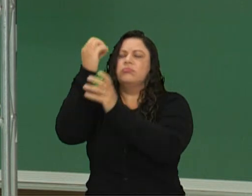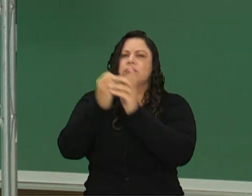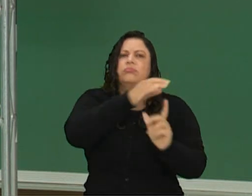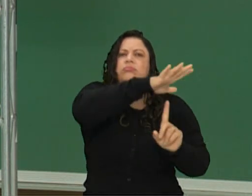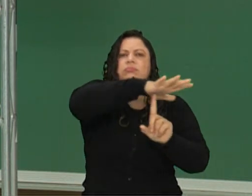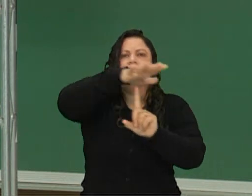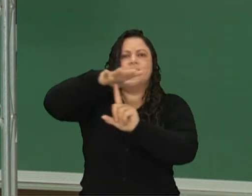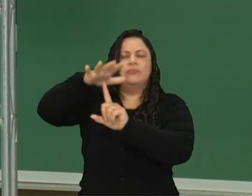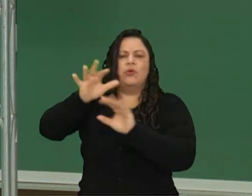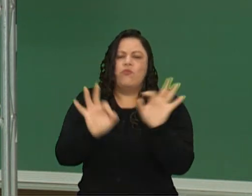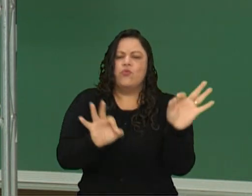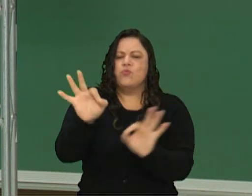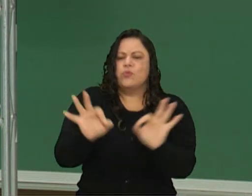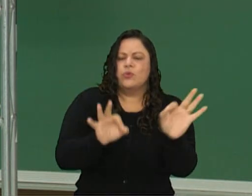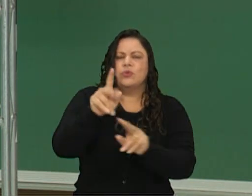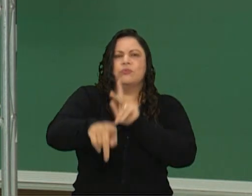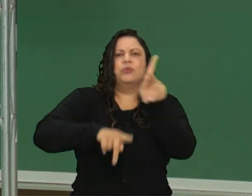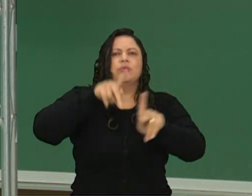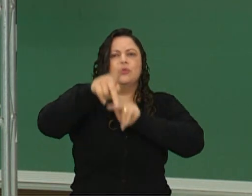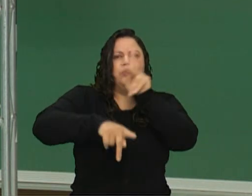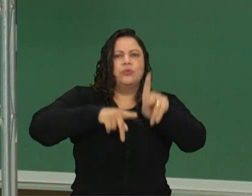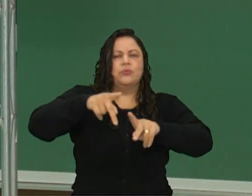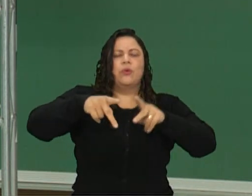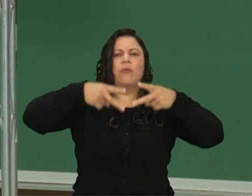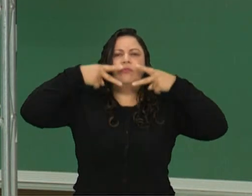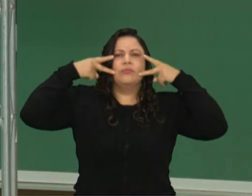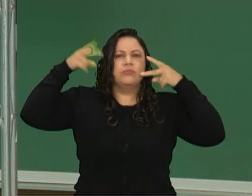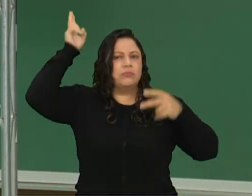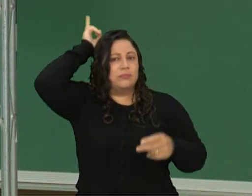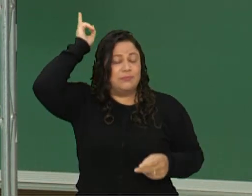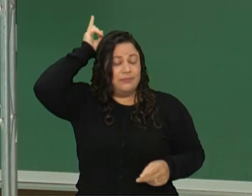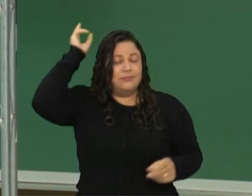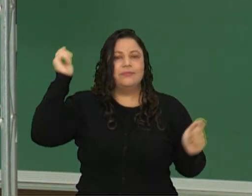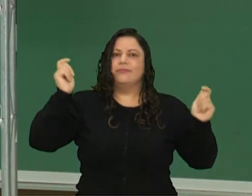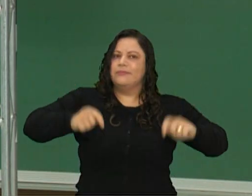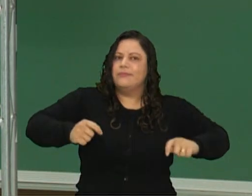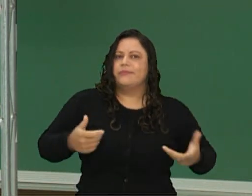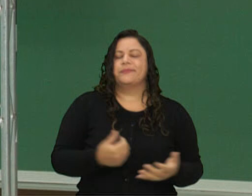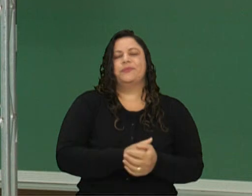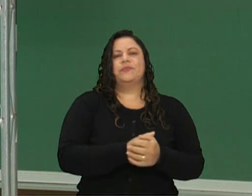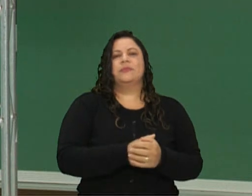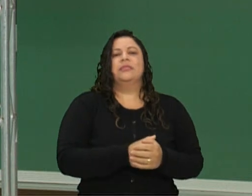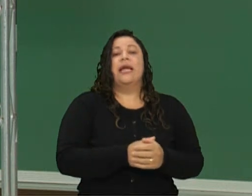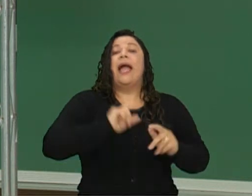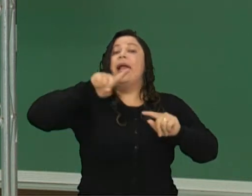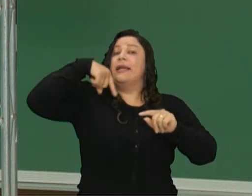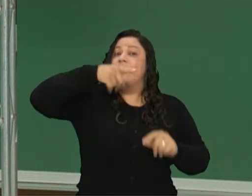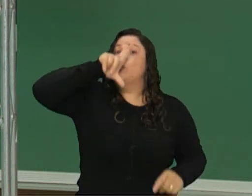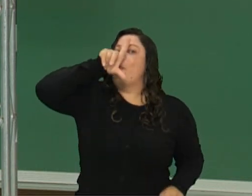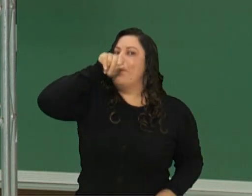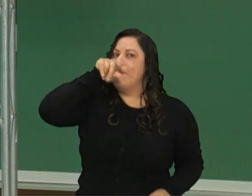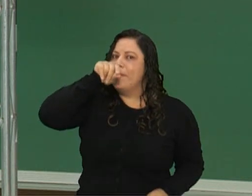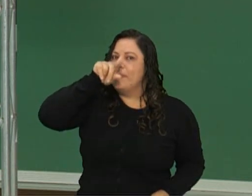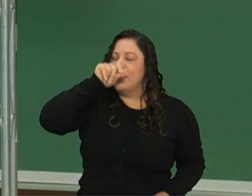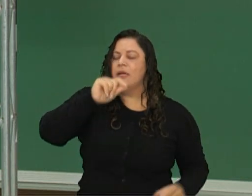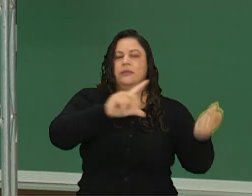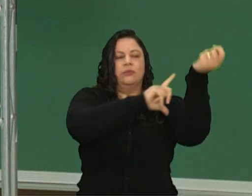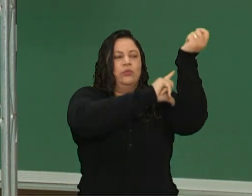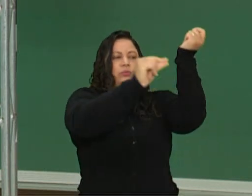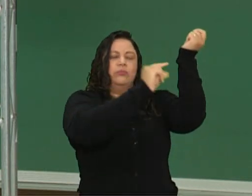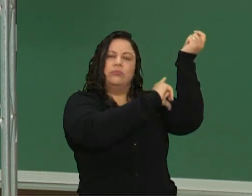povos indígenas. Ela foi arquitetada. Então, além da gralha azul, que ajuda a replantar o pinheiro, os